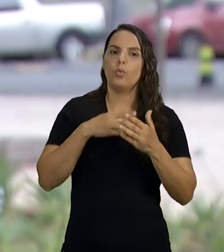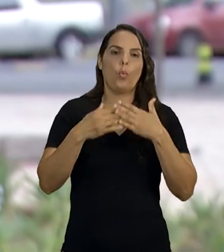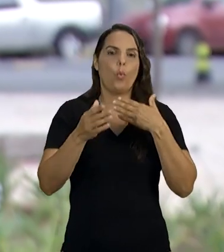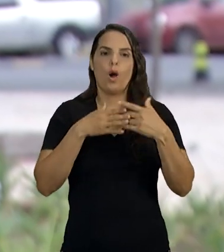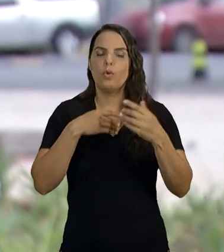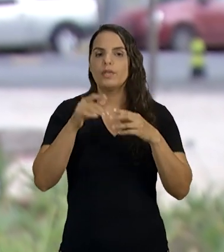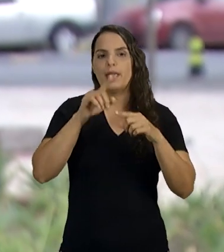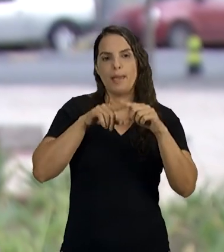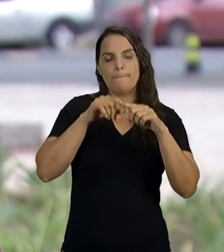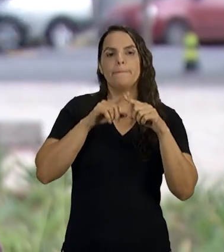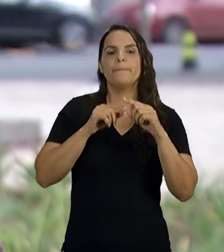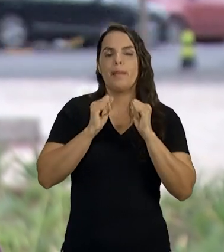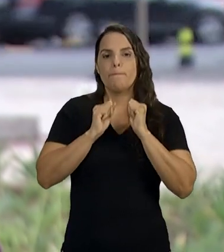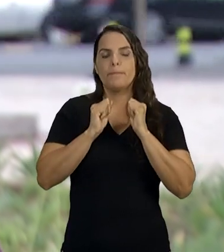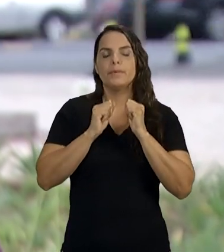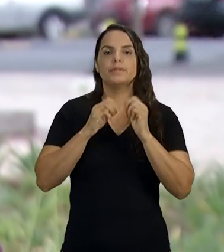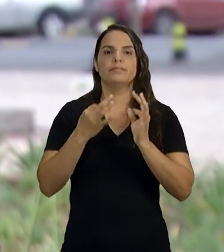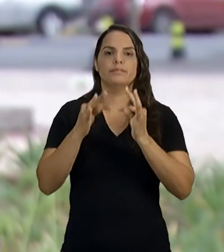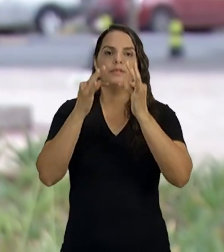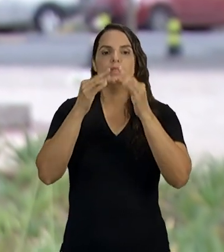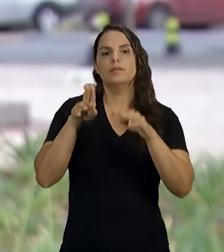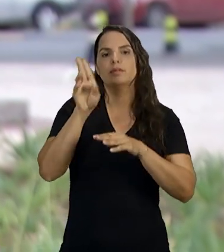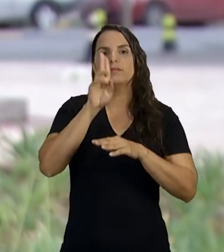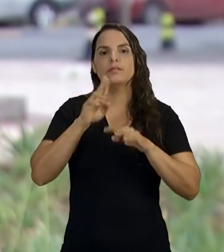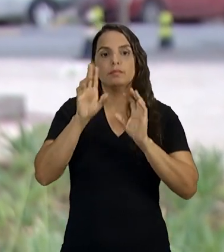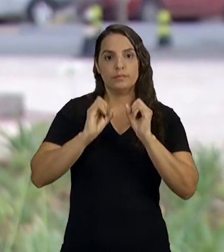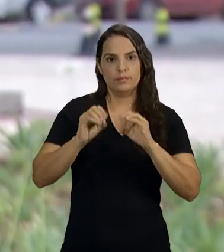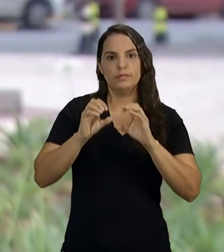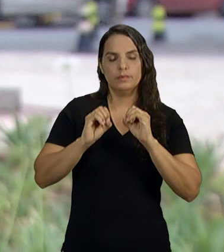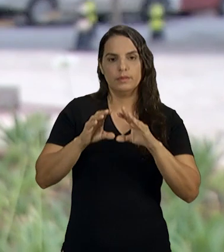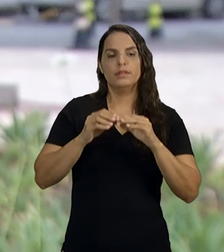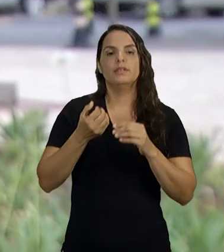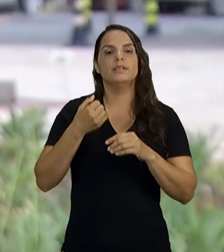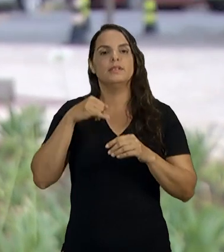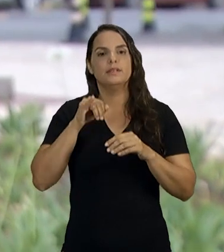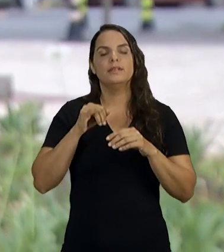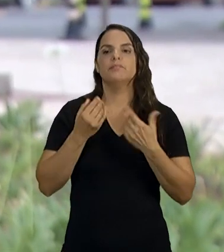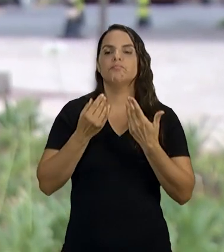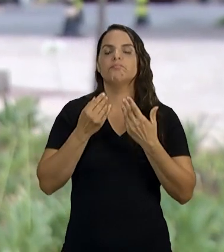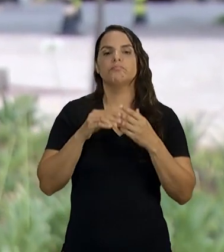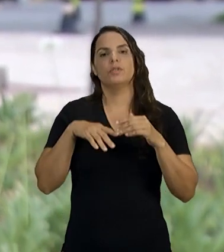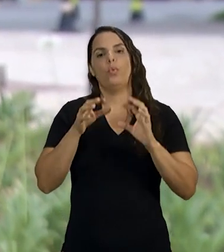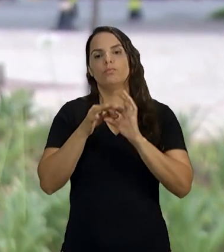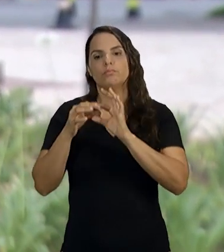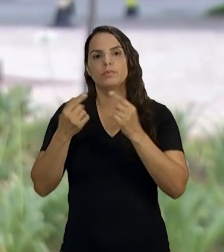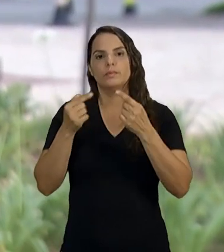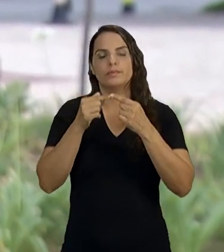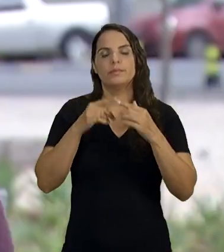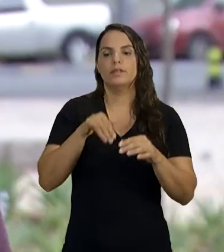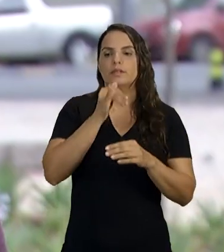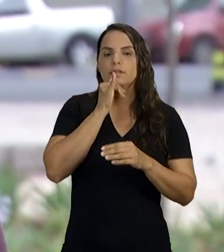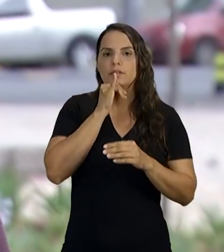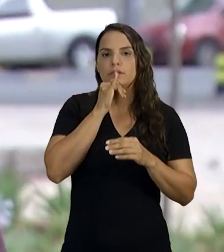isso. Qualquer ferramenta pode ser considerada tecnológica para uso educacional se ela tiver aquela finalidade naquele